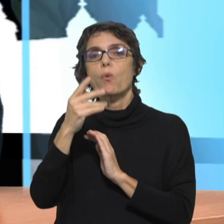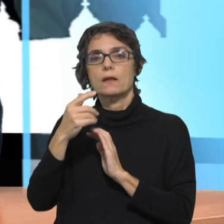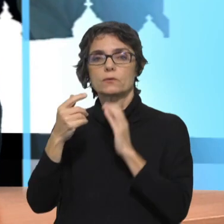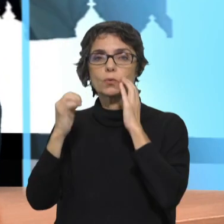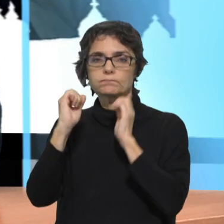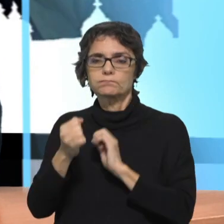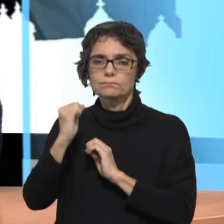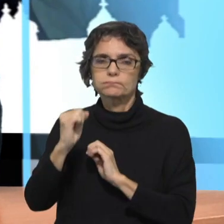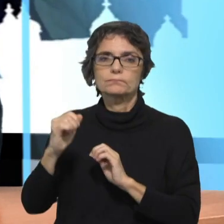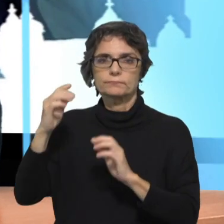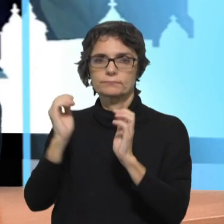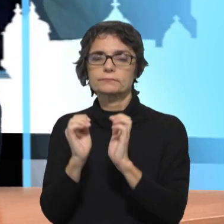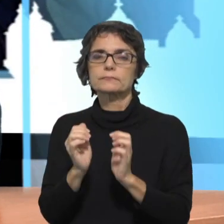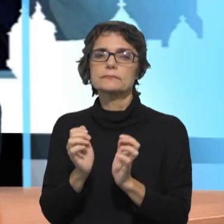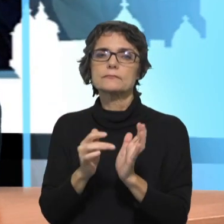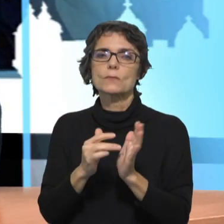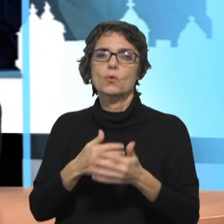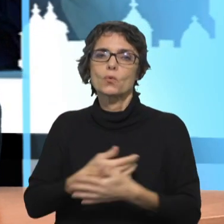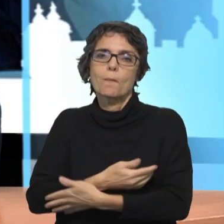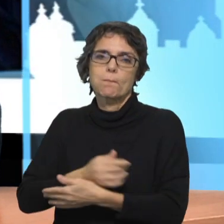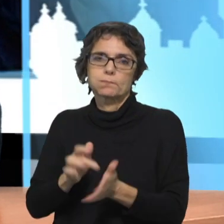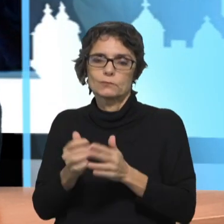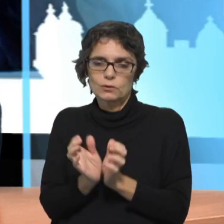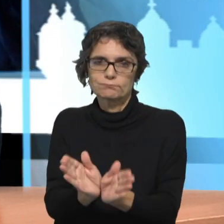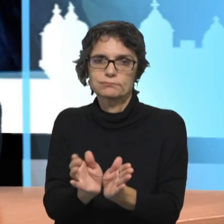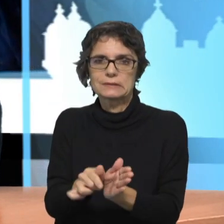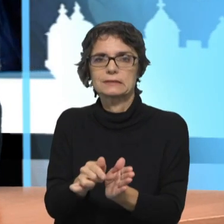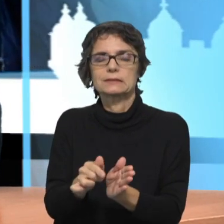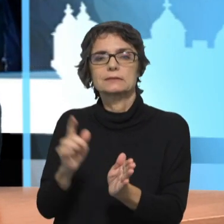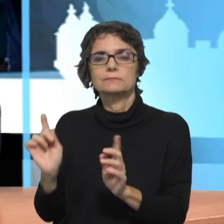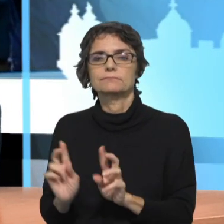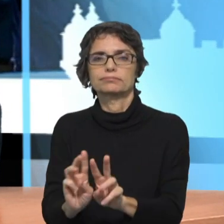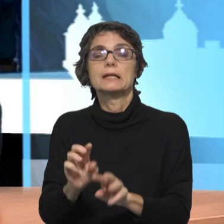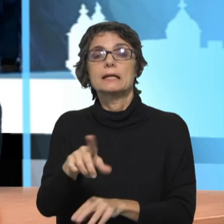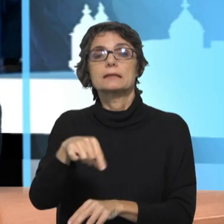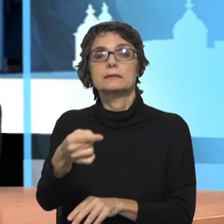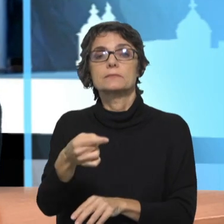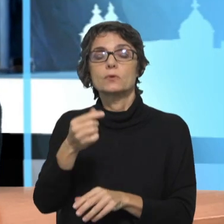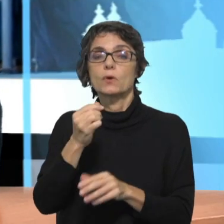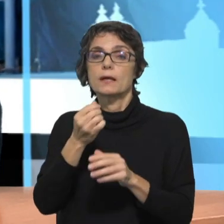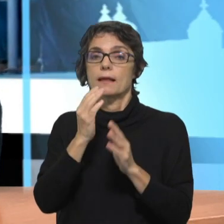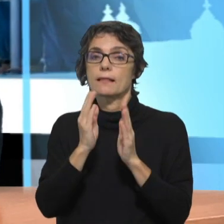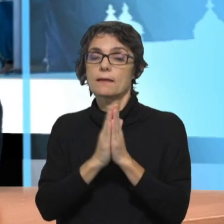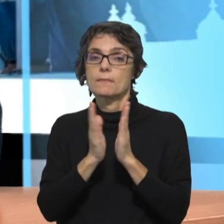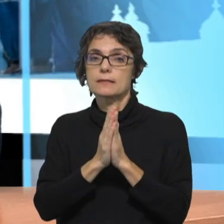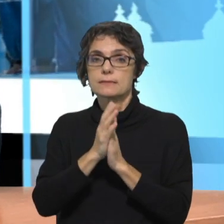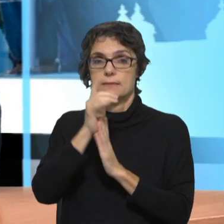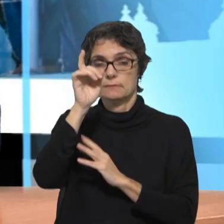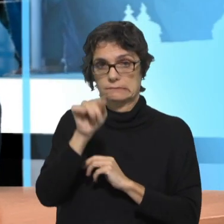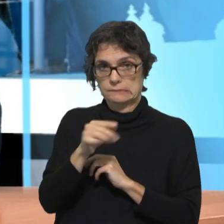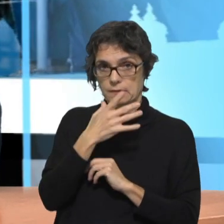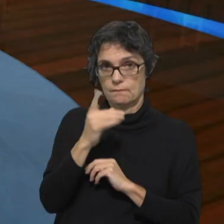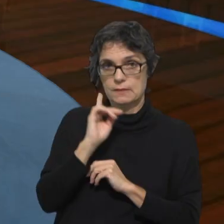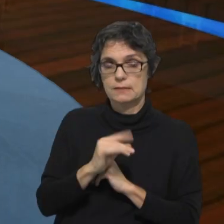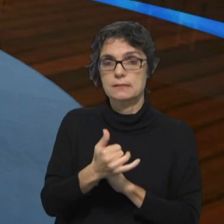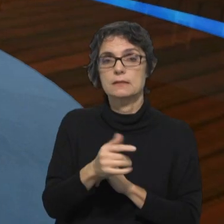ao presépio. A Missa do Dia apresenta-nos não uma narrativa do nascimento de Jesus, mas